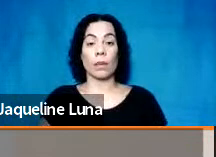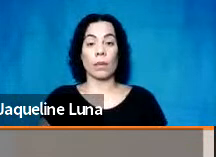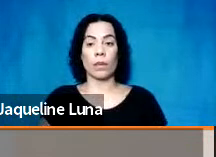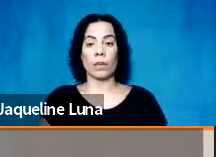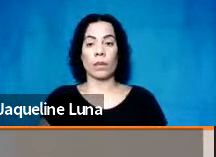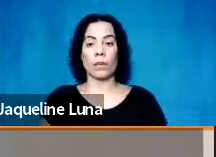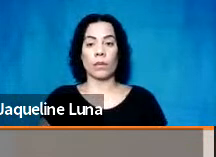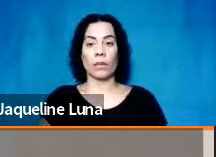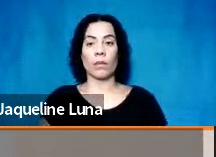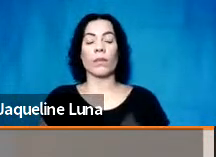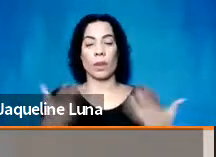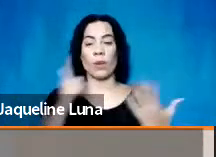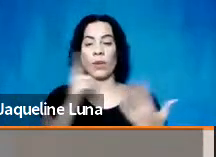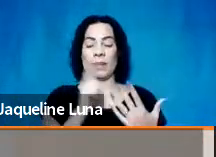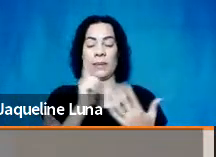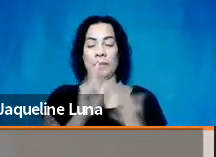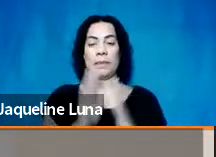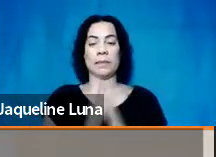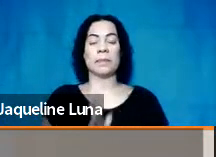Bom, vamos seguir aqui.